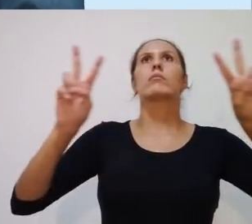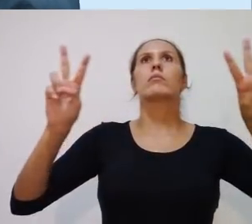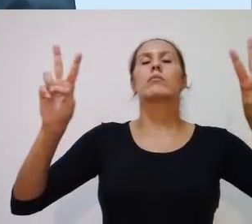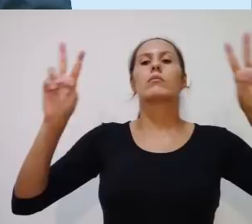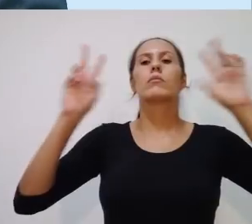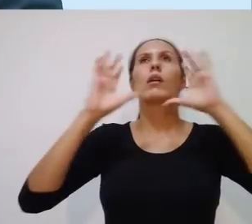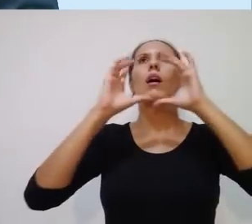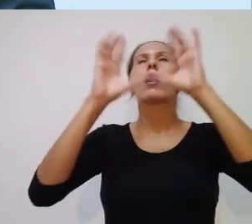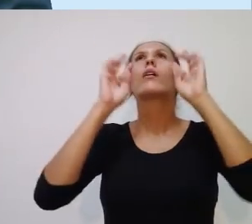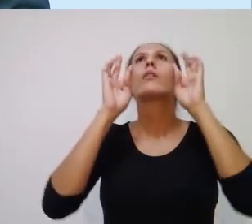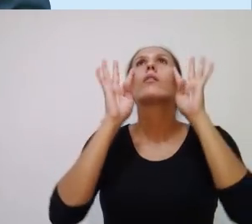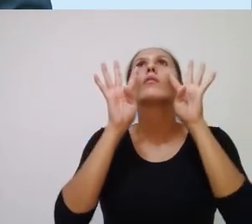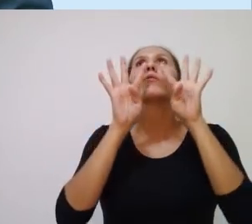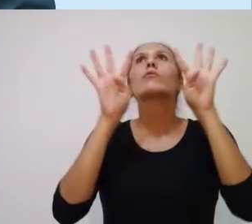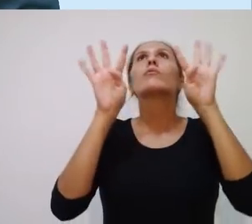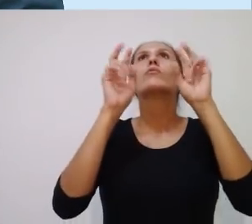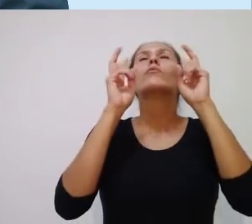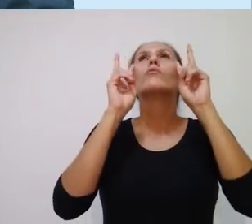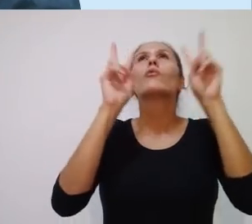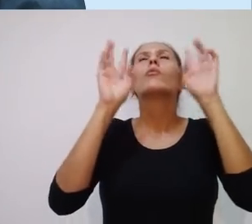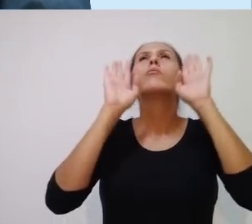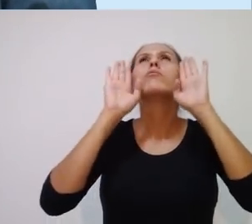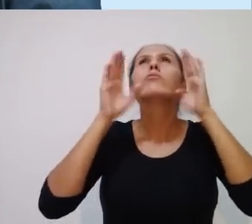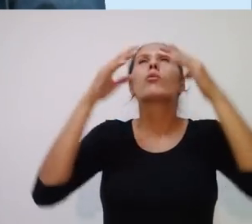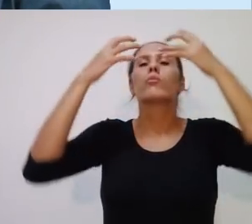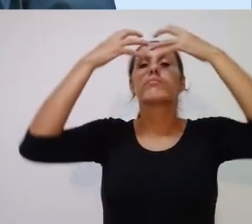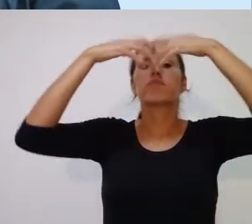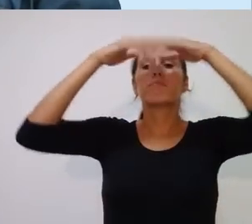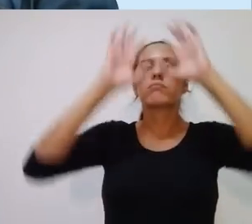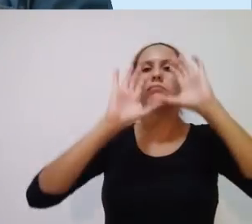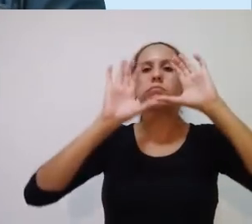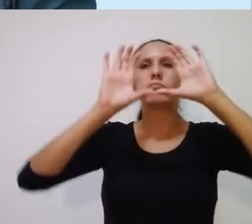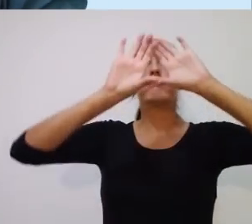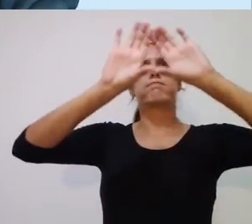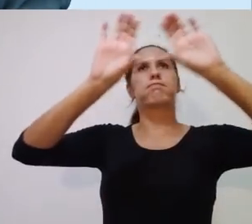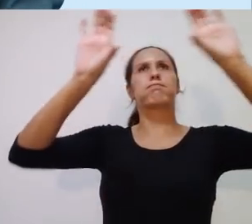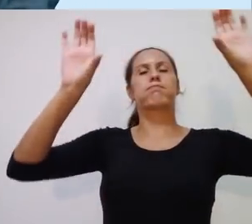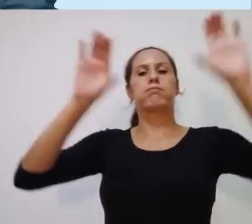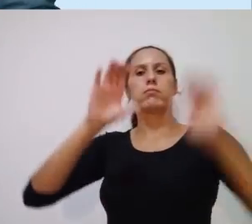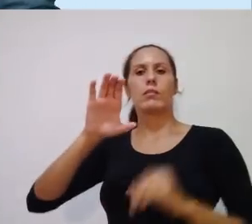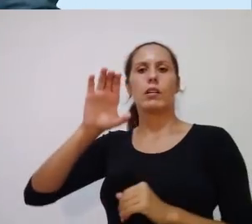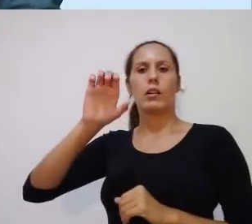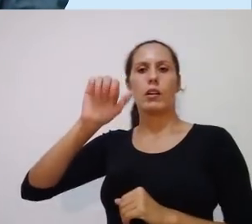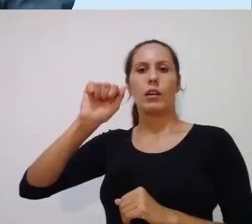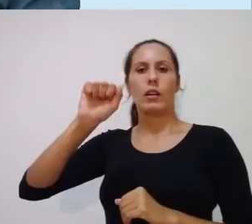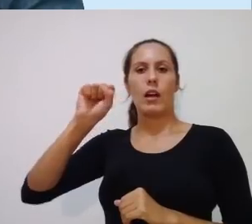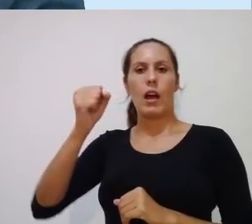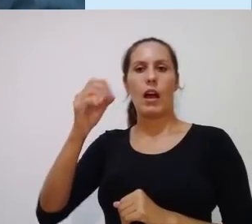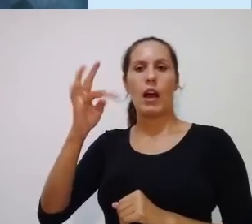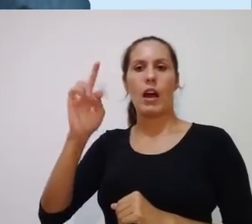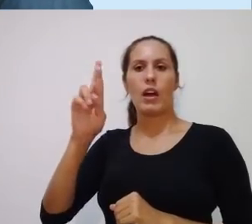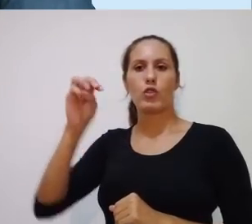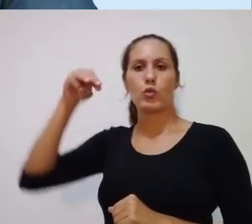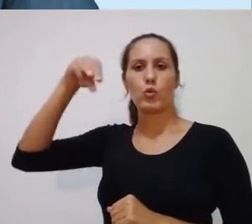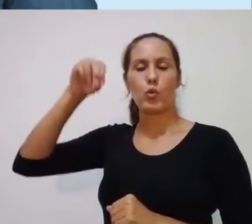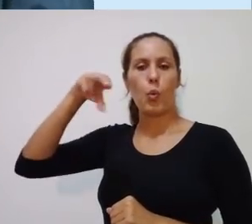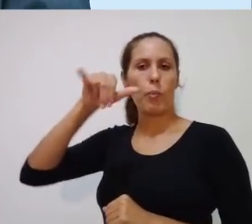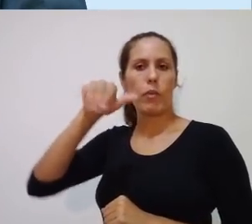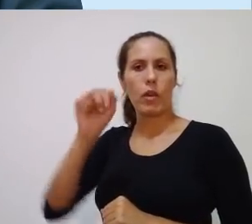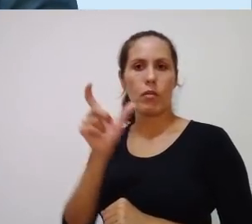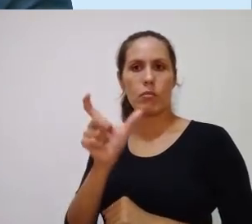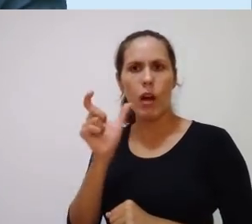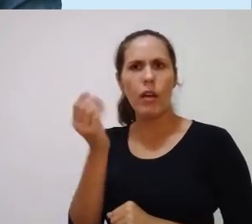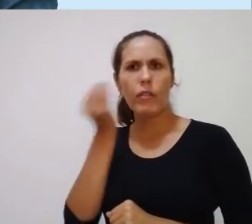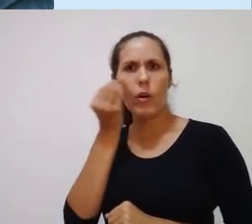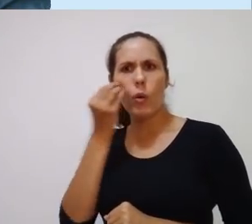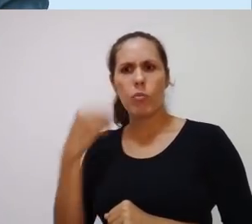totalmente voltada para a conexão com a ciência da astronomia. Então observe que pequenas ações como a simples ida em um bairro,